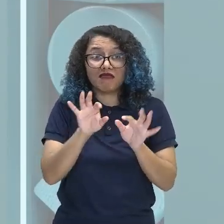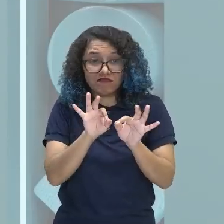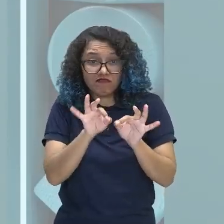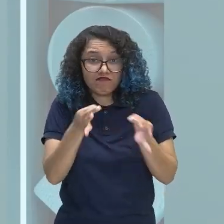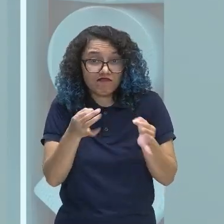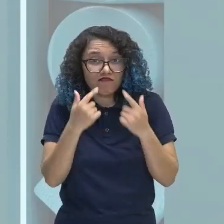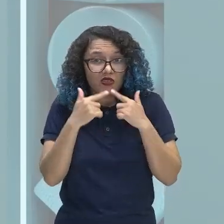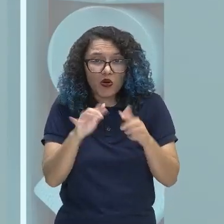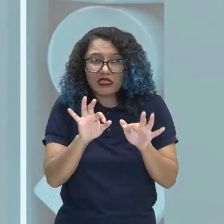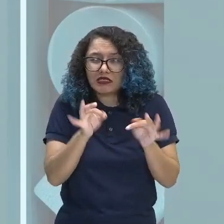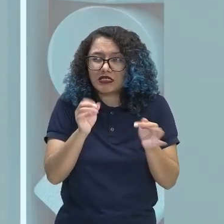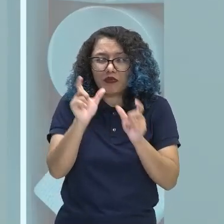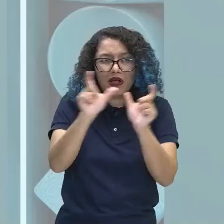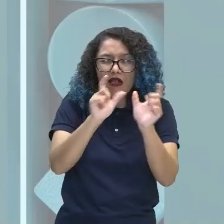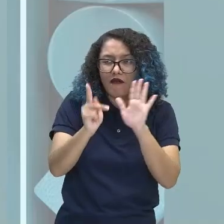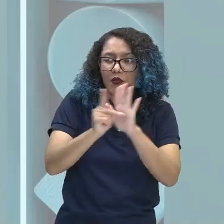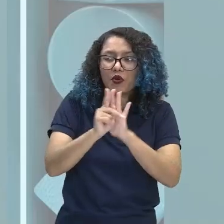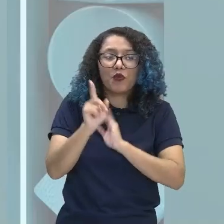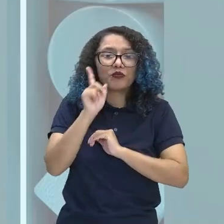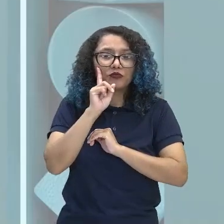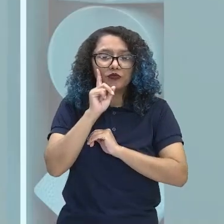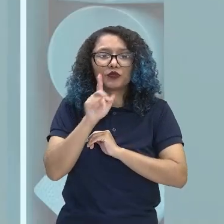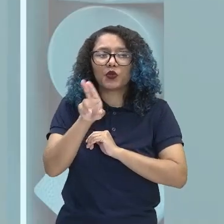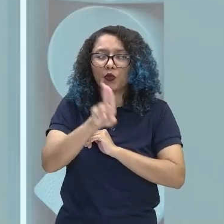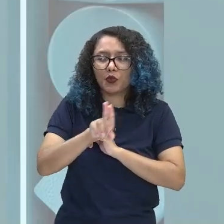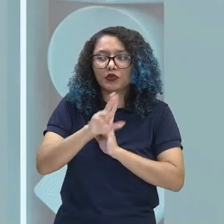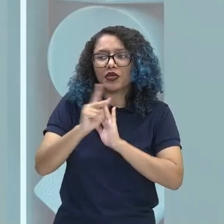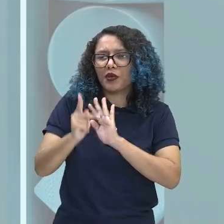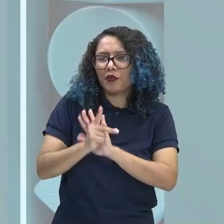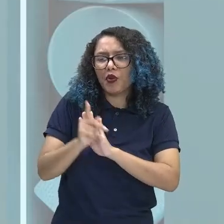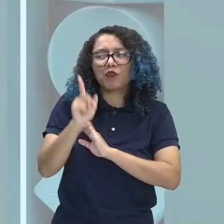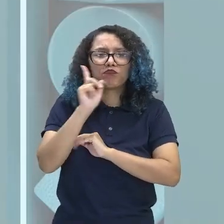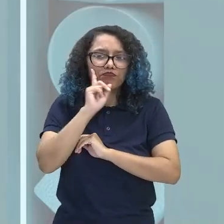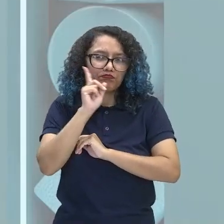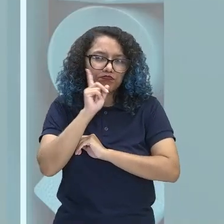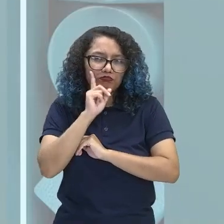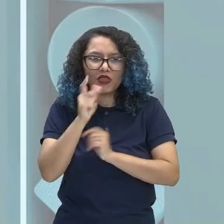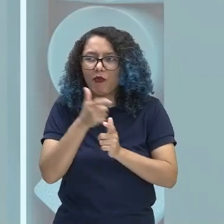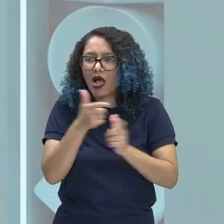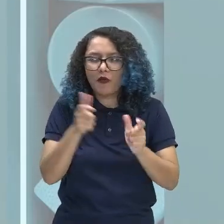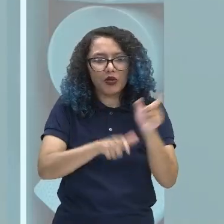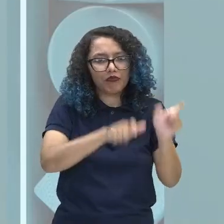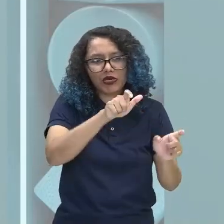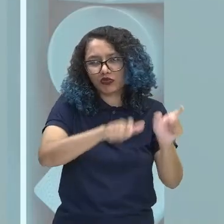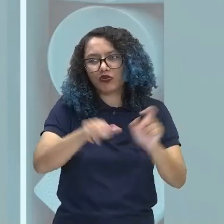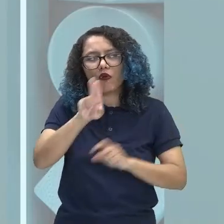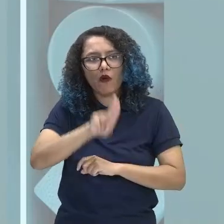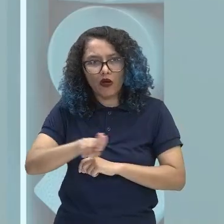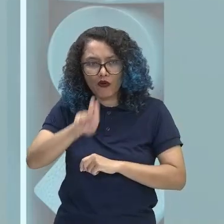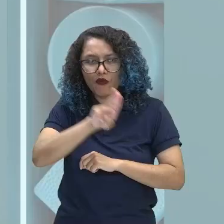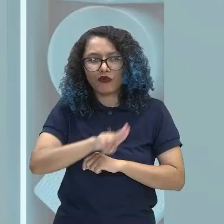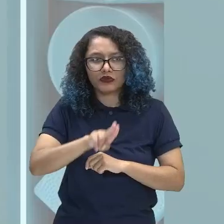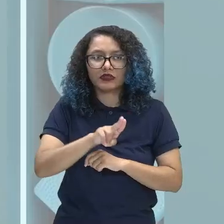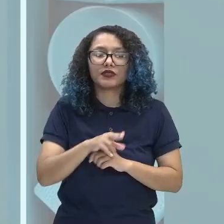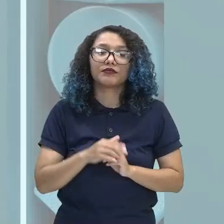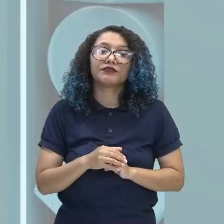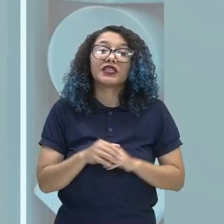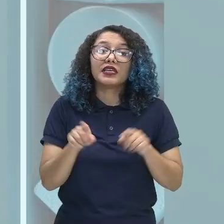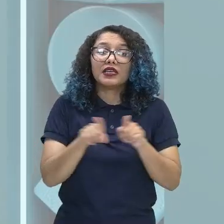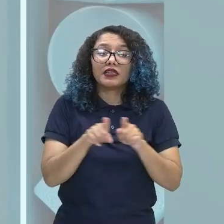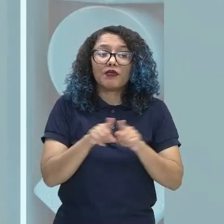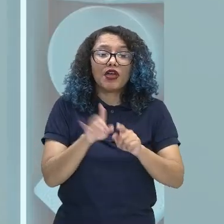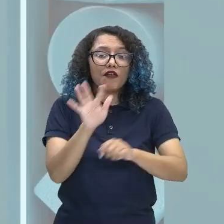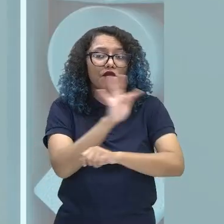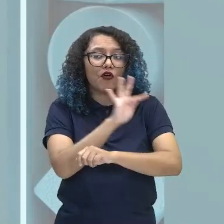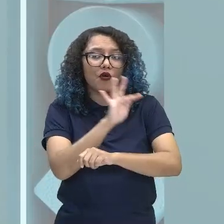Com palavras mais corriqueiras, que estão ali, que fazem parte do dia a dia da maior parte das pessoas. A linguagem formal,